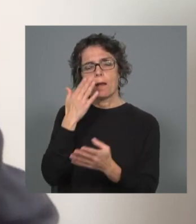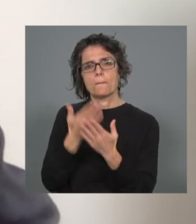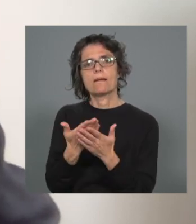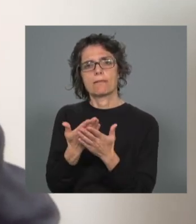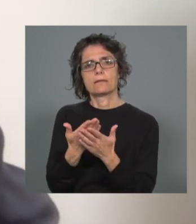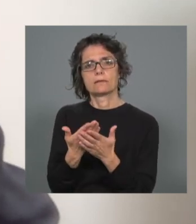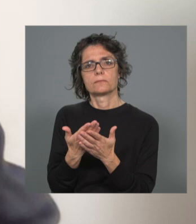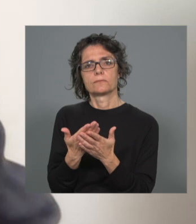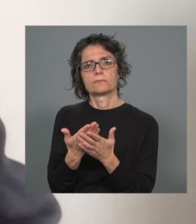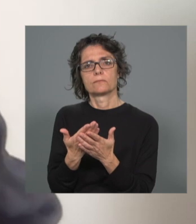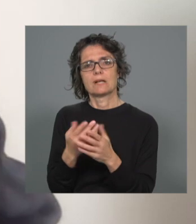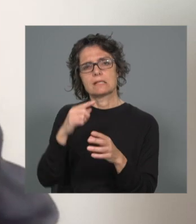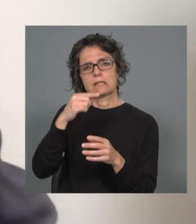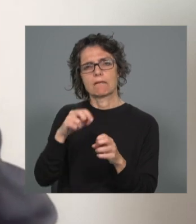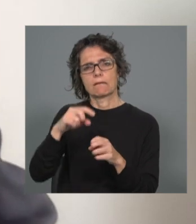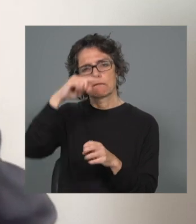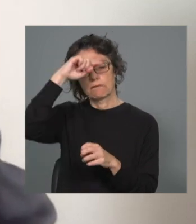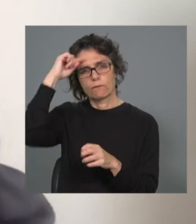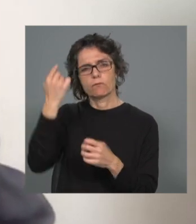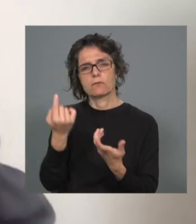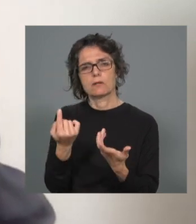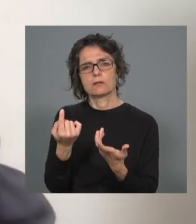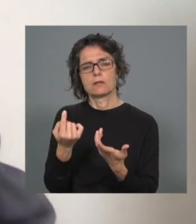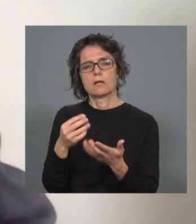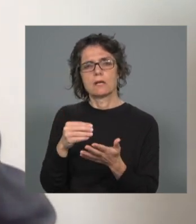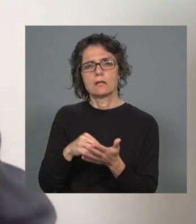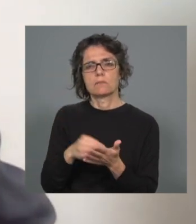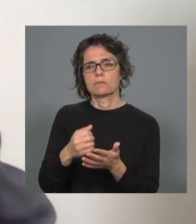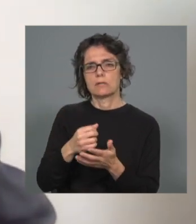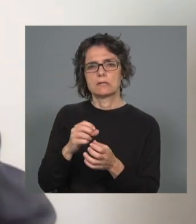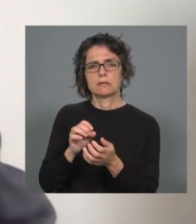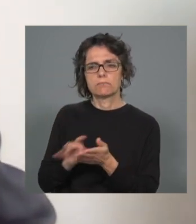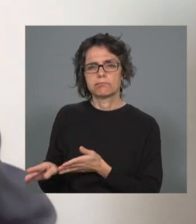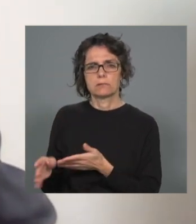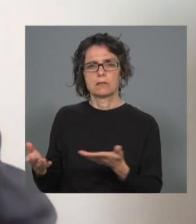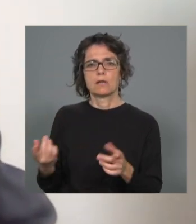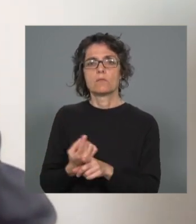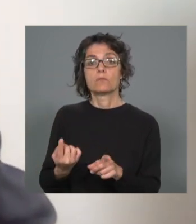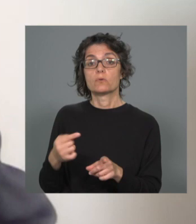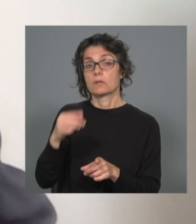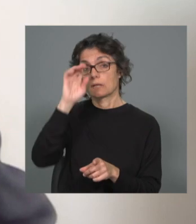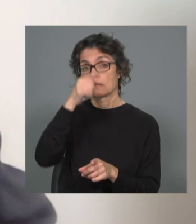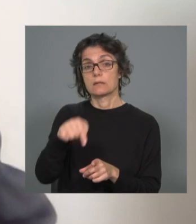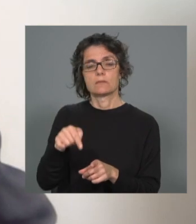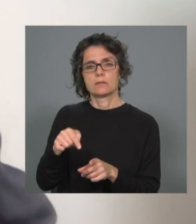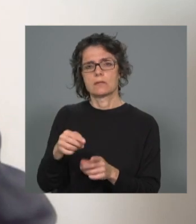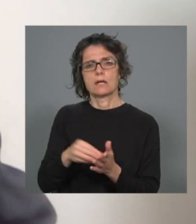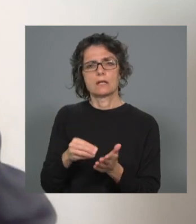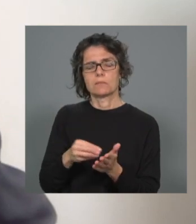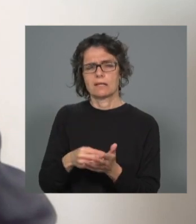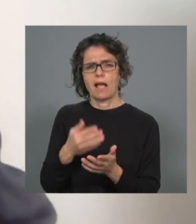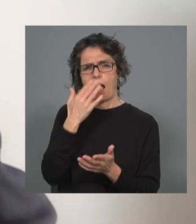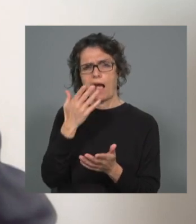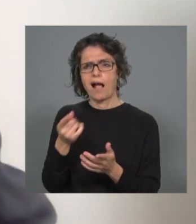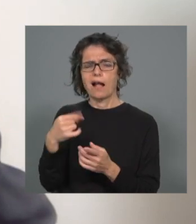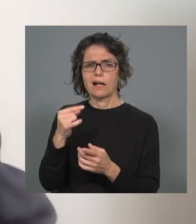grande dificuldade de vencer a pobreza, de eliminar a pobreza, porque temos mais alimentado a pobreza do que propriamente